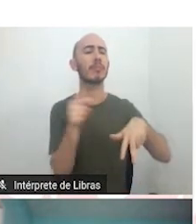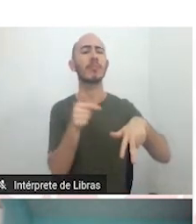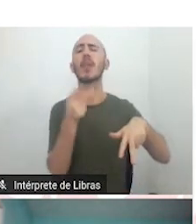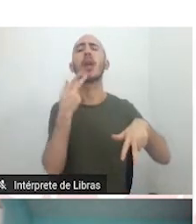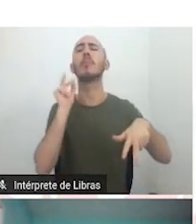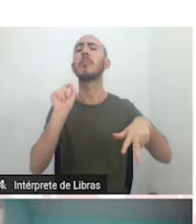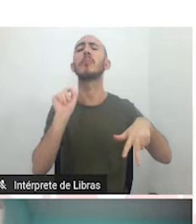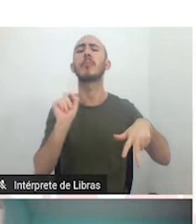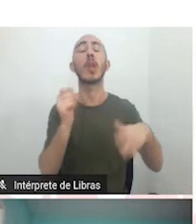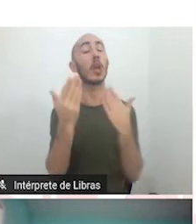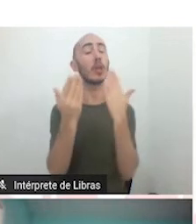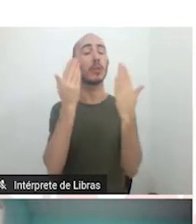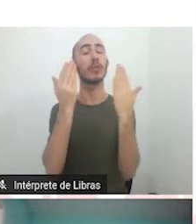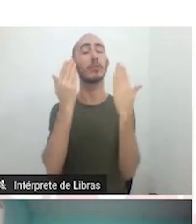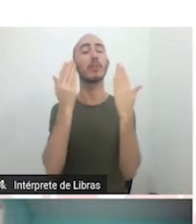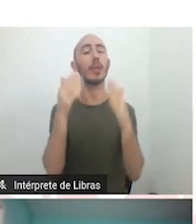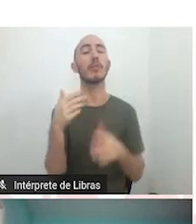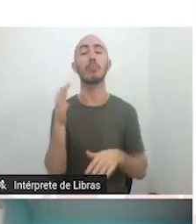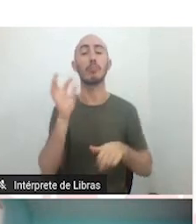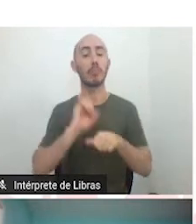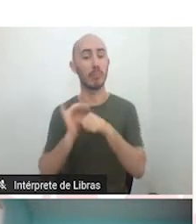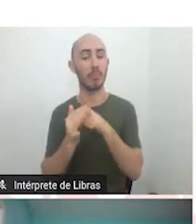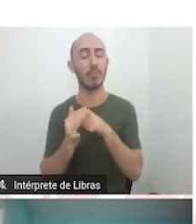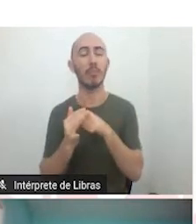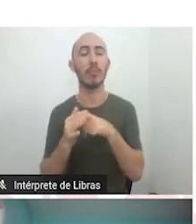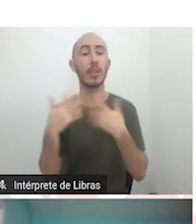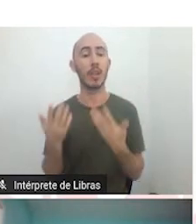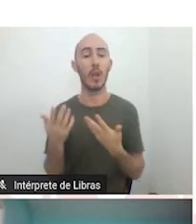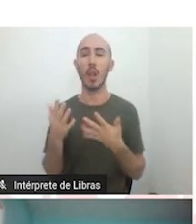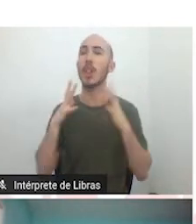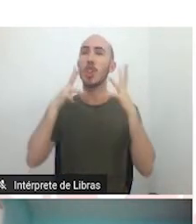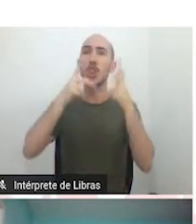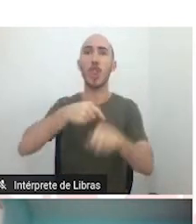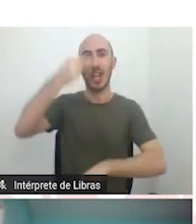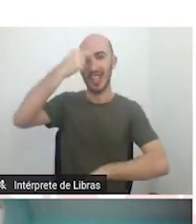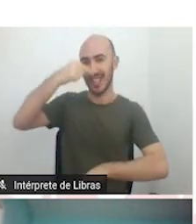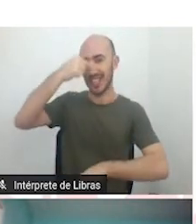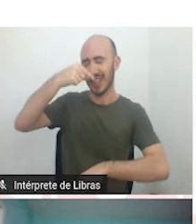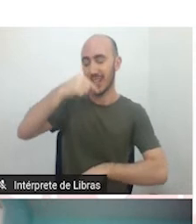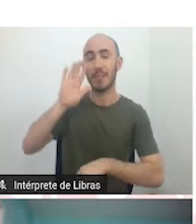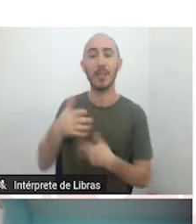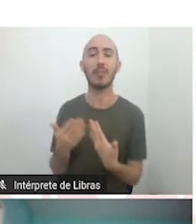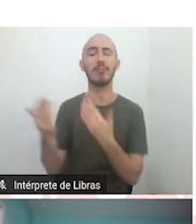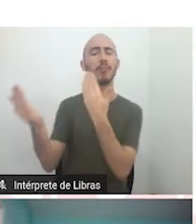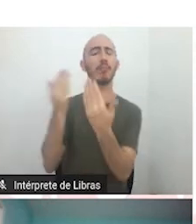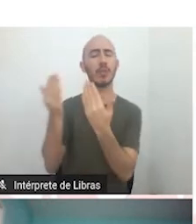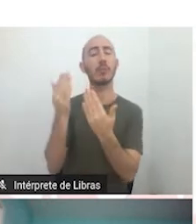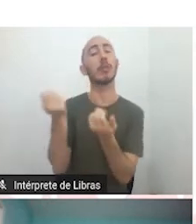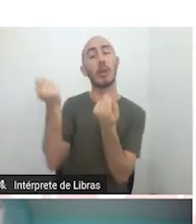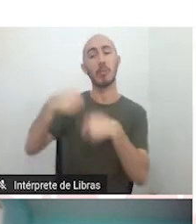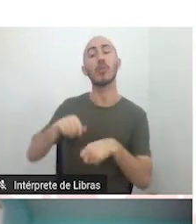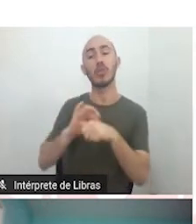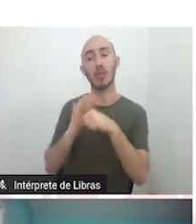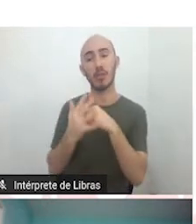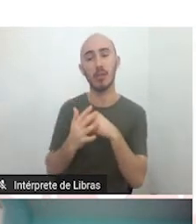COVID? Hoje, toda síndrome gripal é suspeita de COVID, porque a gripe do momento, né, a gripe atual, é mais